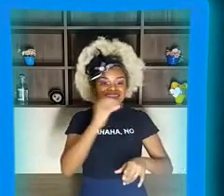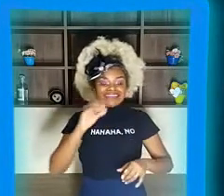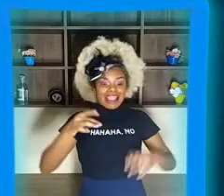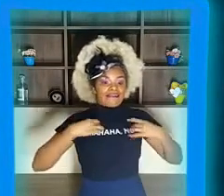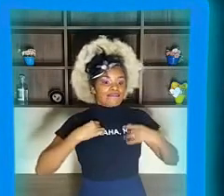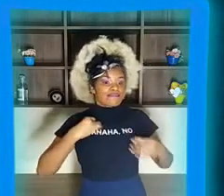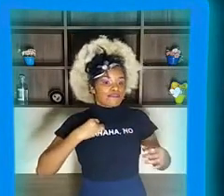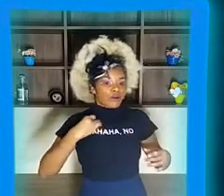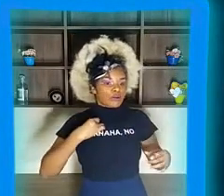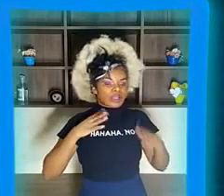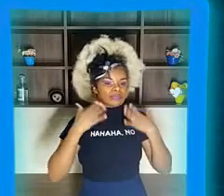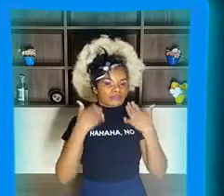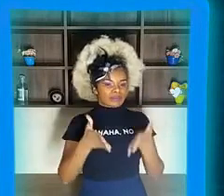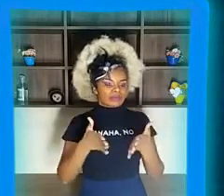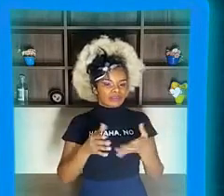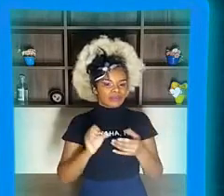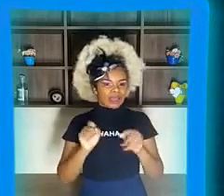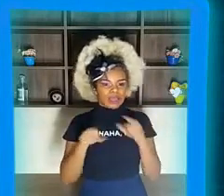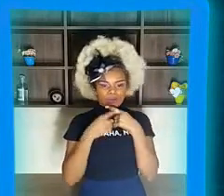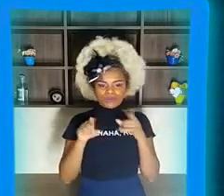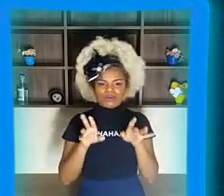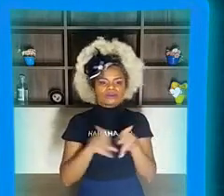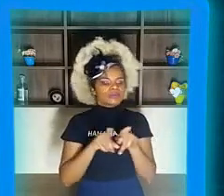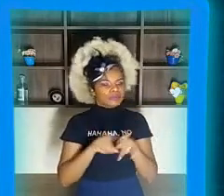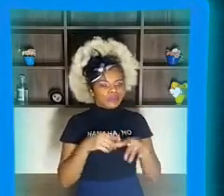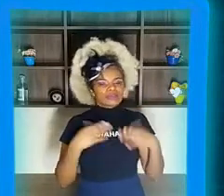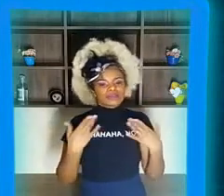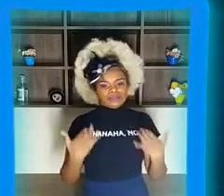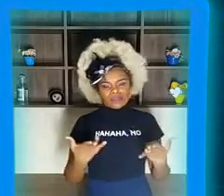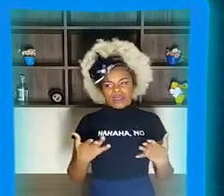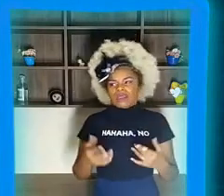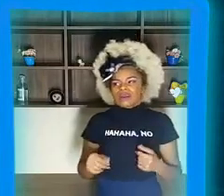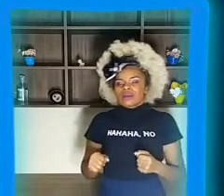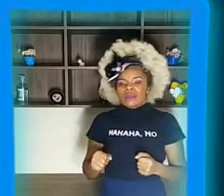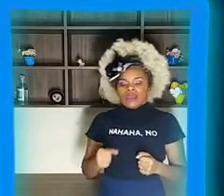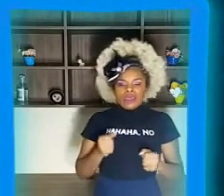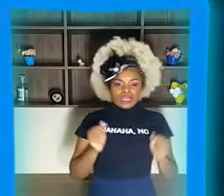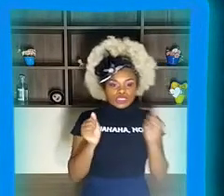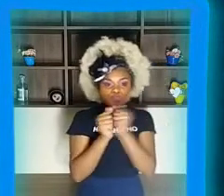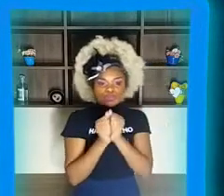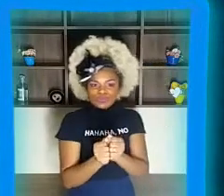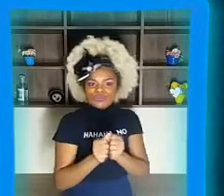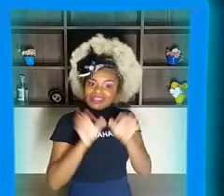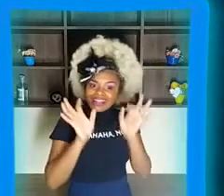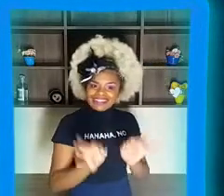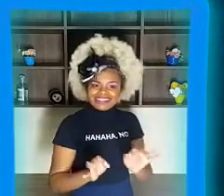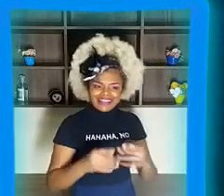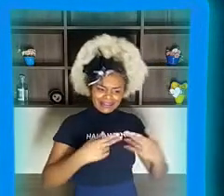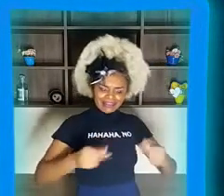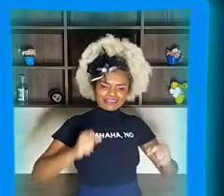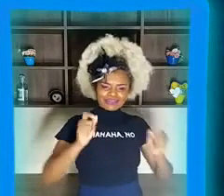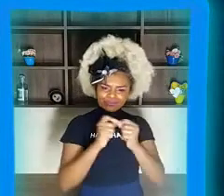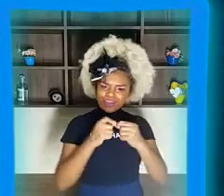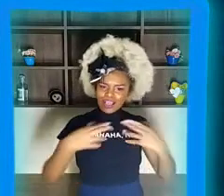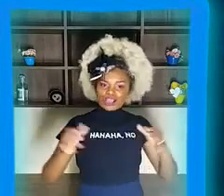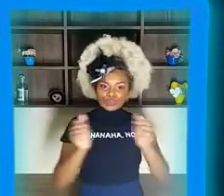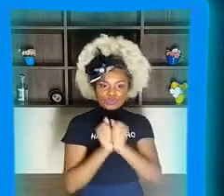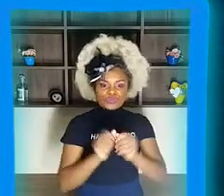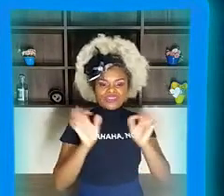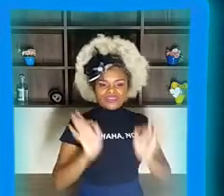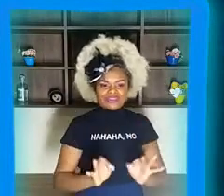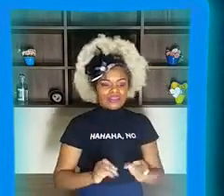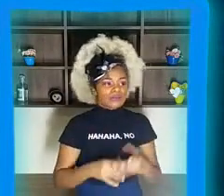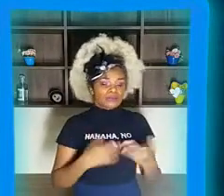fazer o musical. Então, isso também, assim, esse negócio de juntos dá certo. Viu? Dá certo. Juntos. Foi Céu e